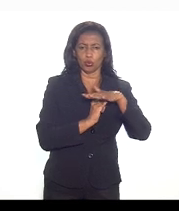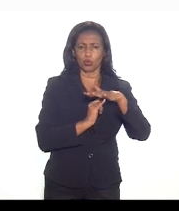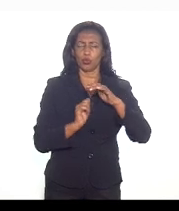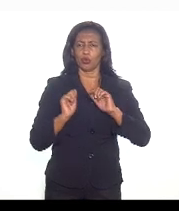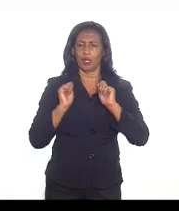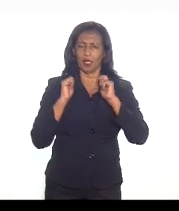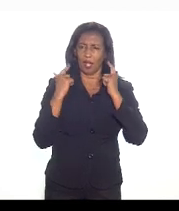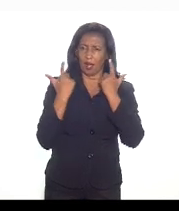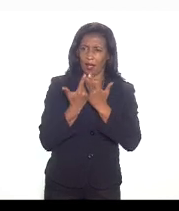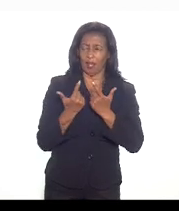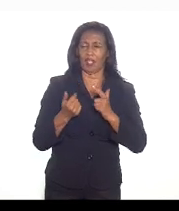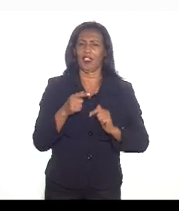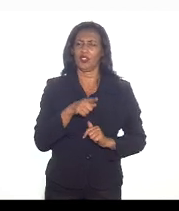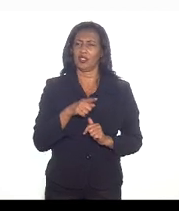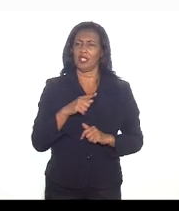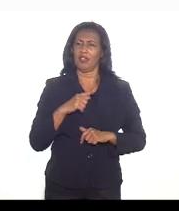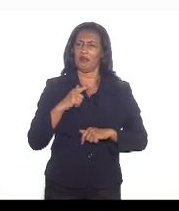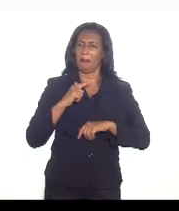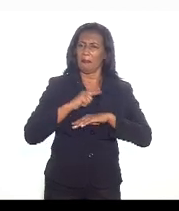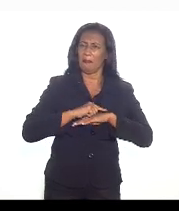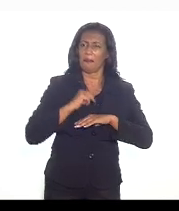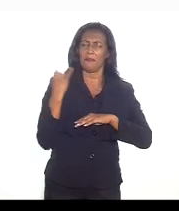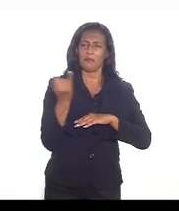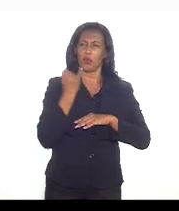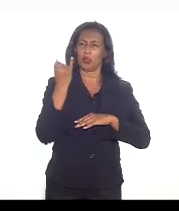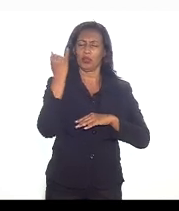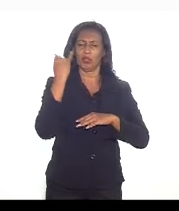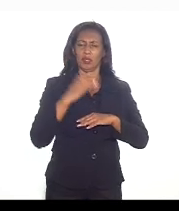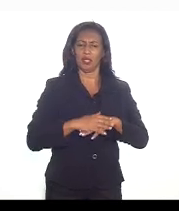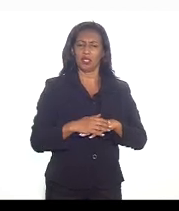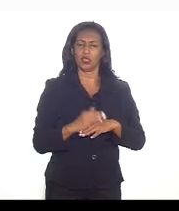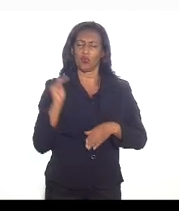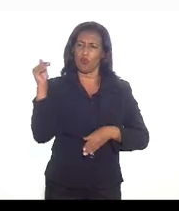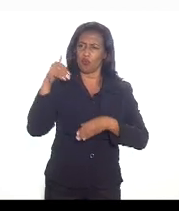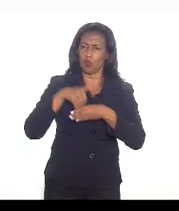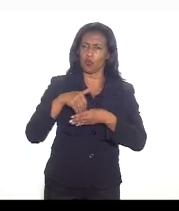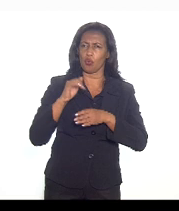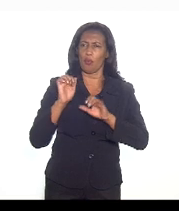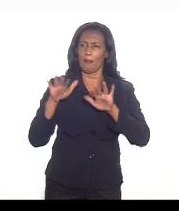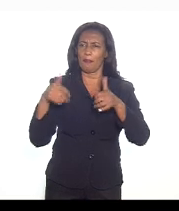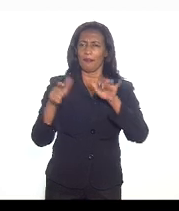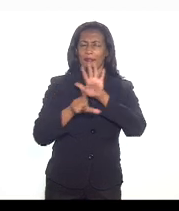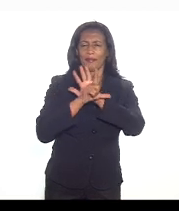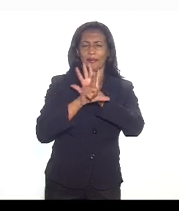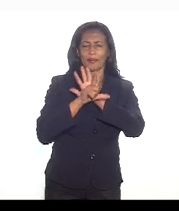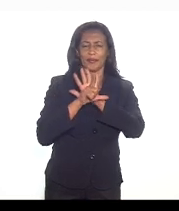estava aqui ainda, mas teve um papel decisivo, votou uma bela lei, acho que,